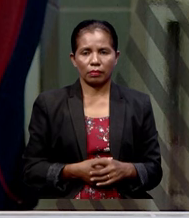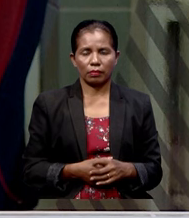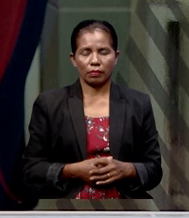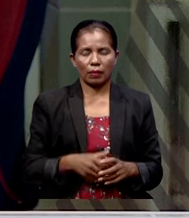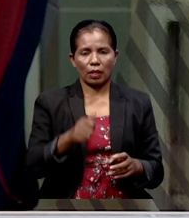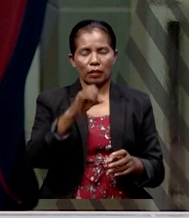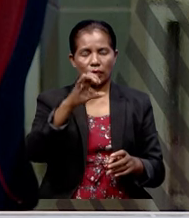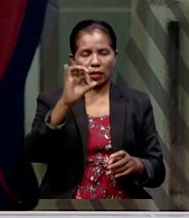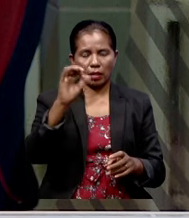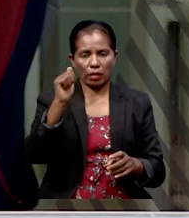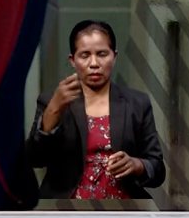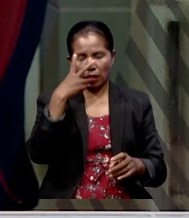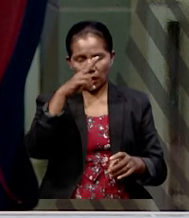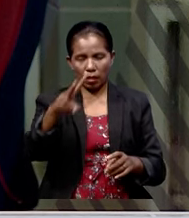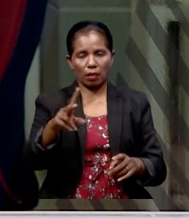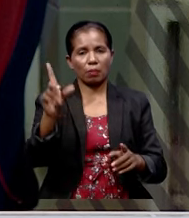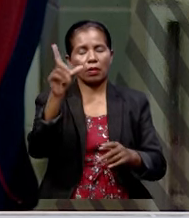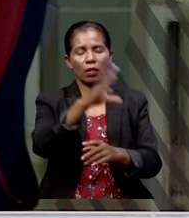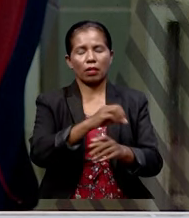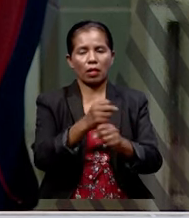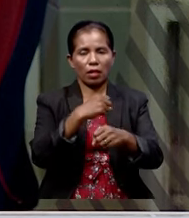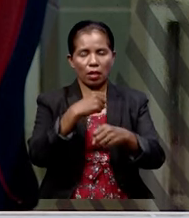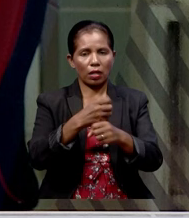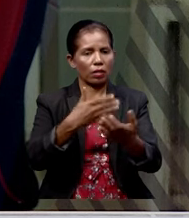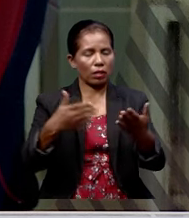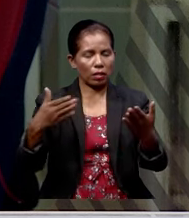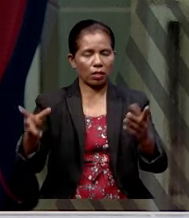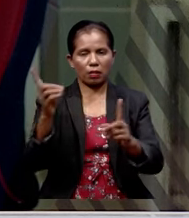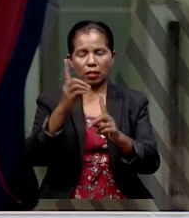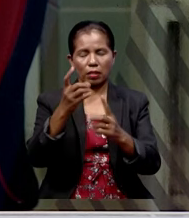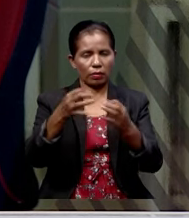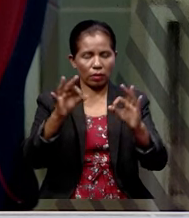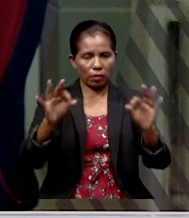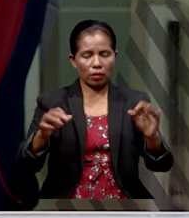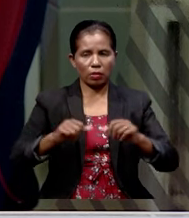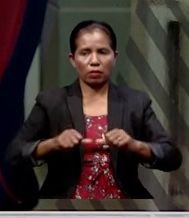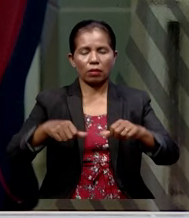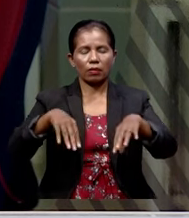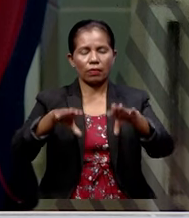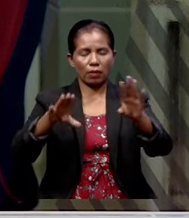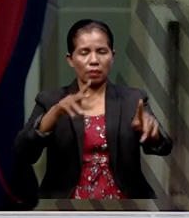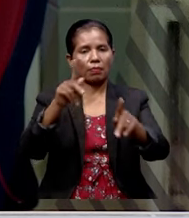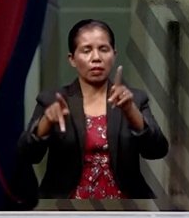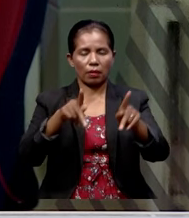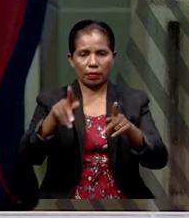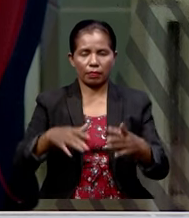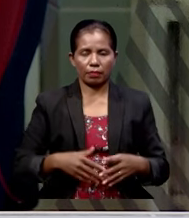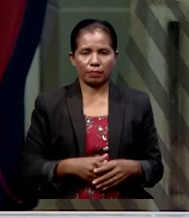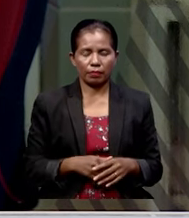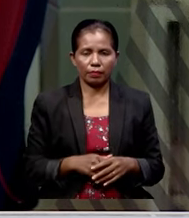Afessa hala inspeção balosa sierra tamba hala falsificação sasana belio prazo, ori continua famba a público.